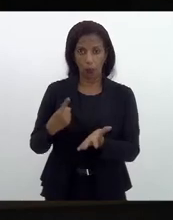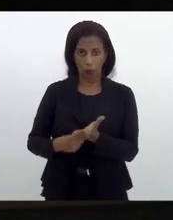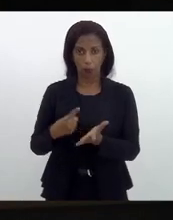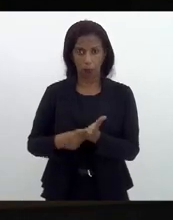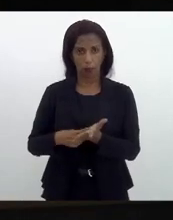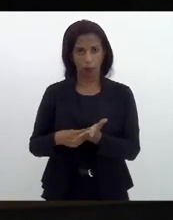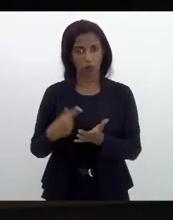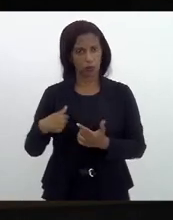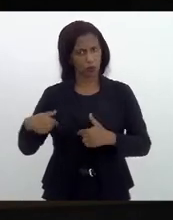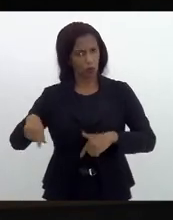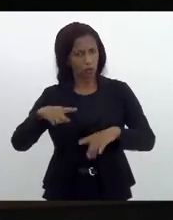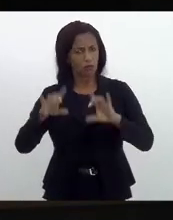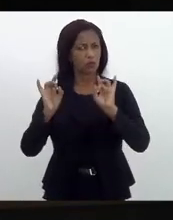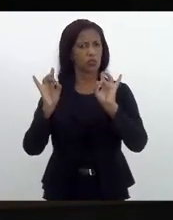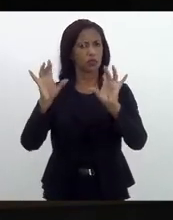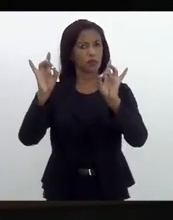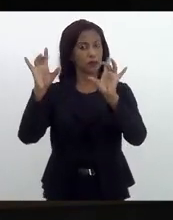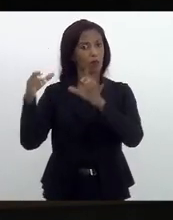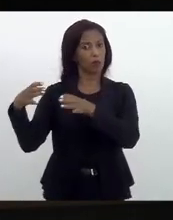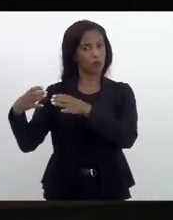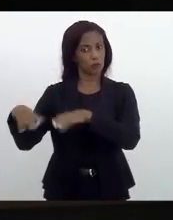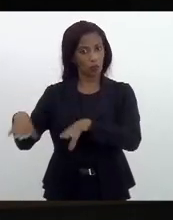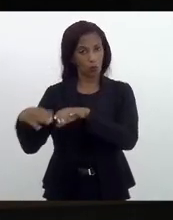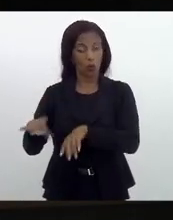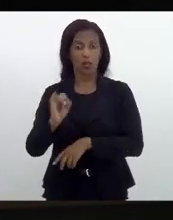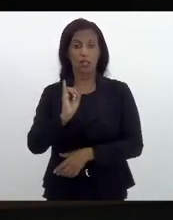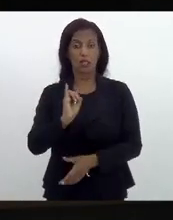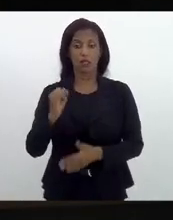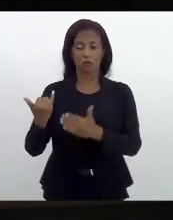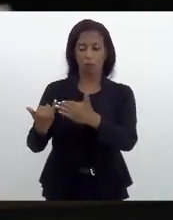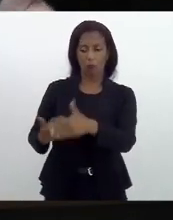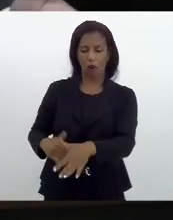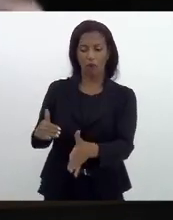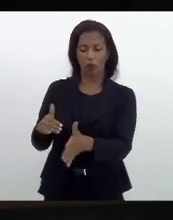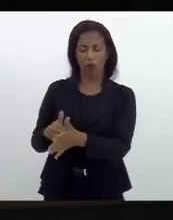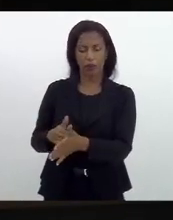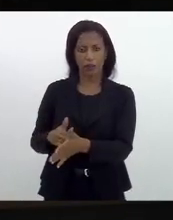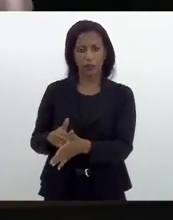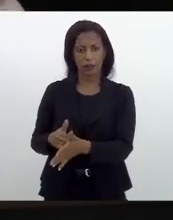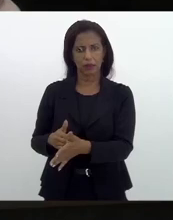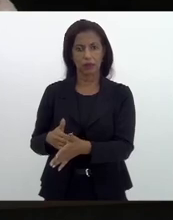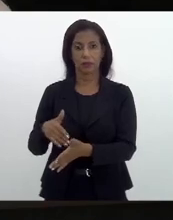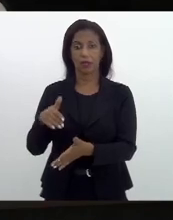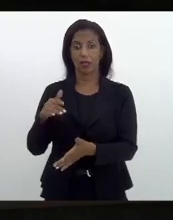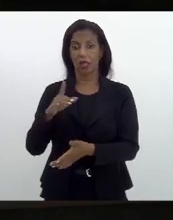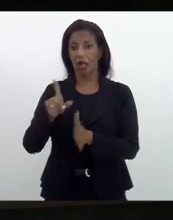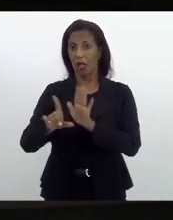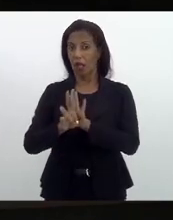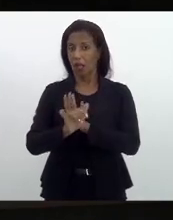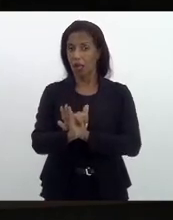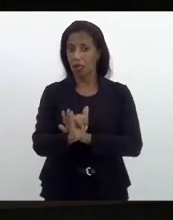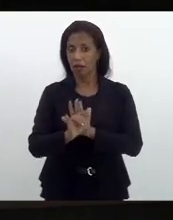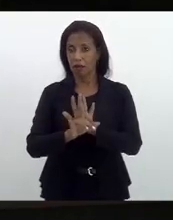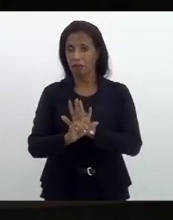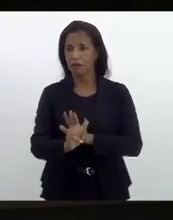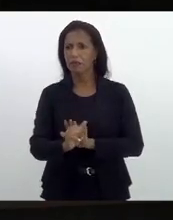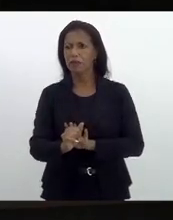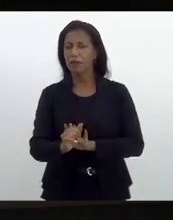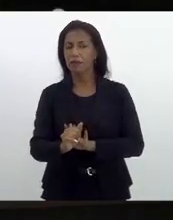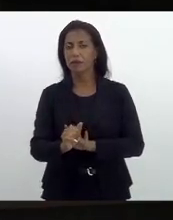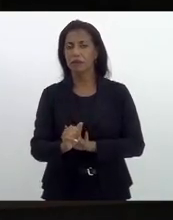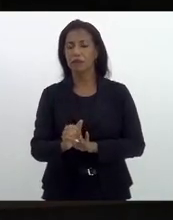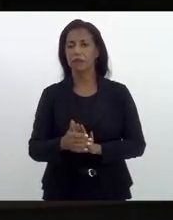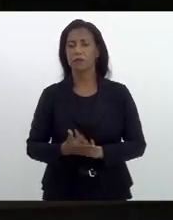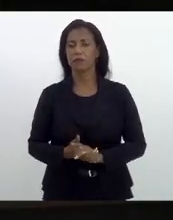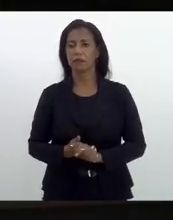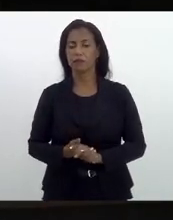excepcionalidade especificamente para esse concurso. Se a prova for realizada até a data da lei, que é... Não, sim,